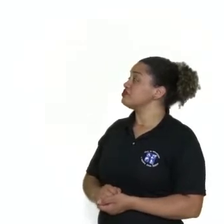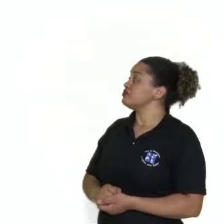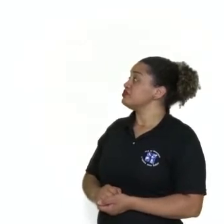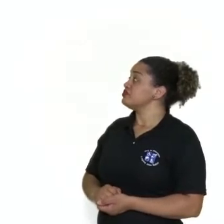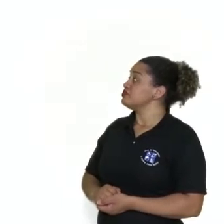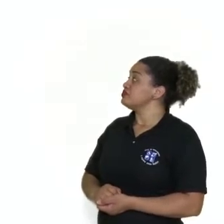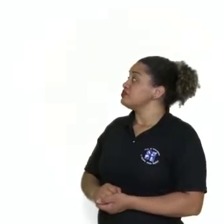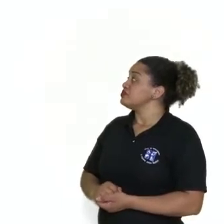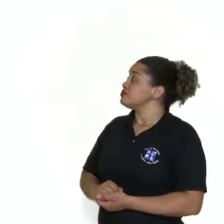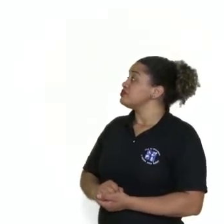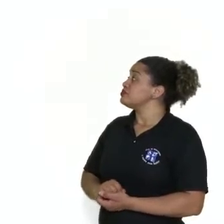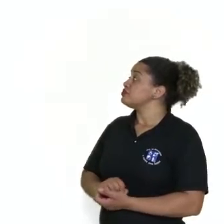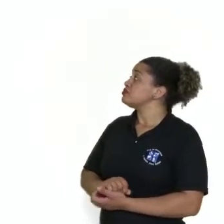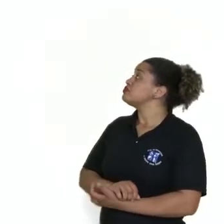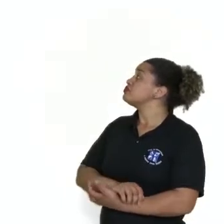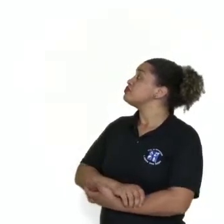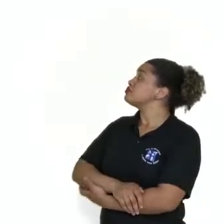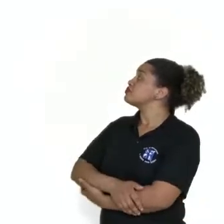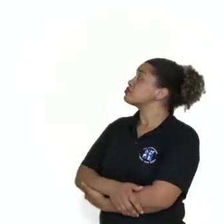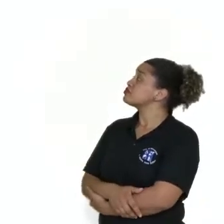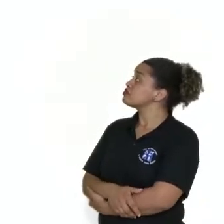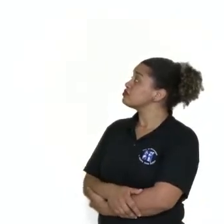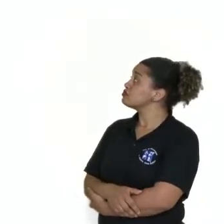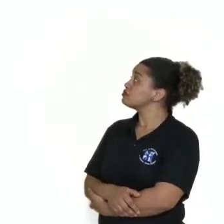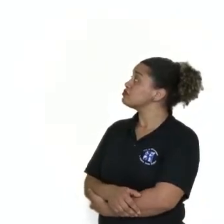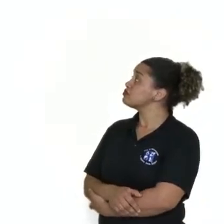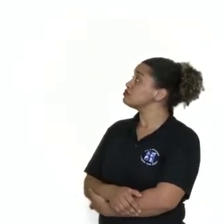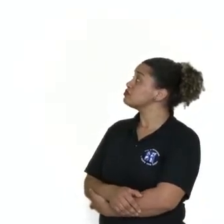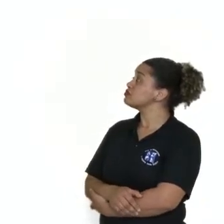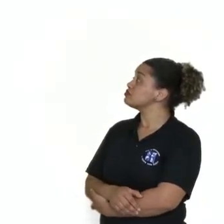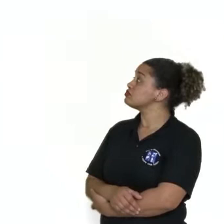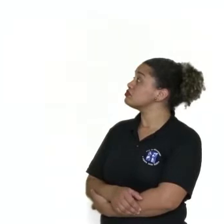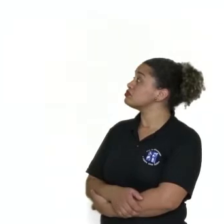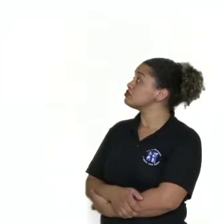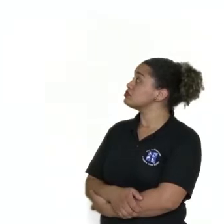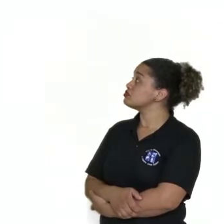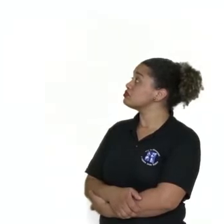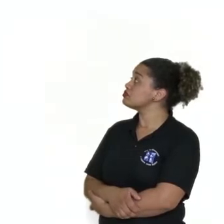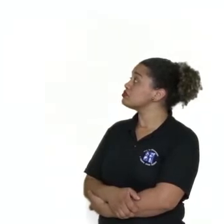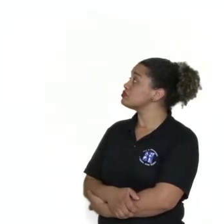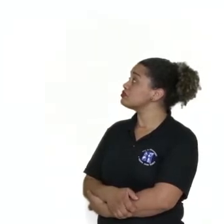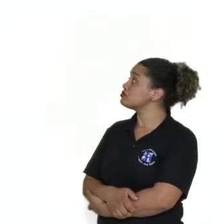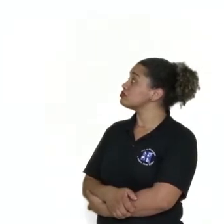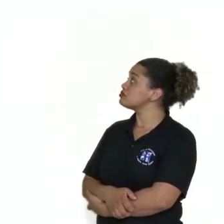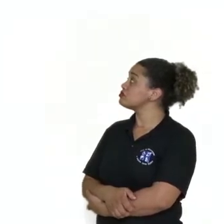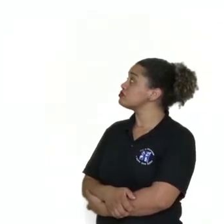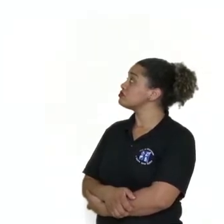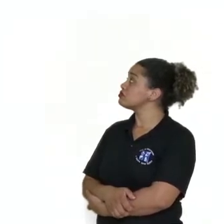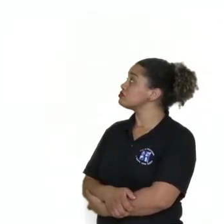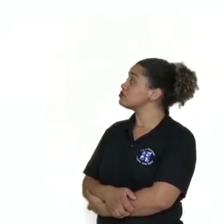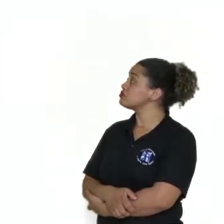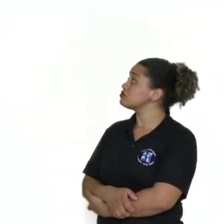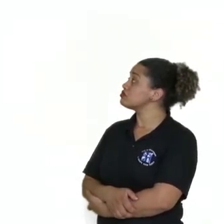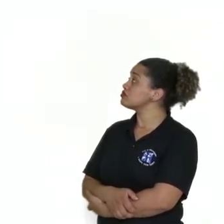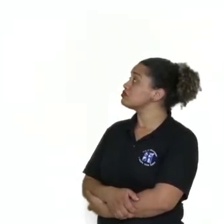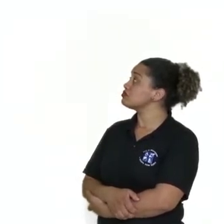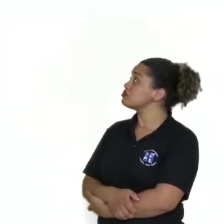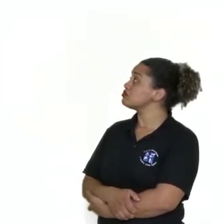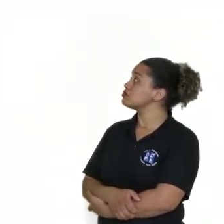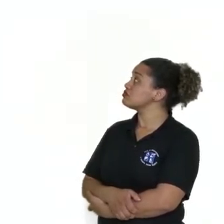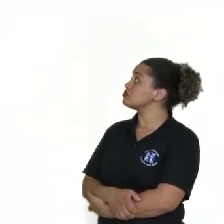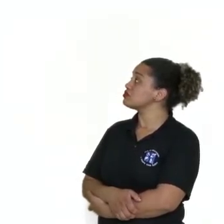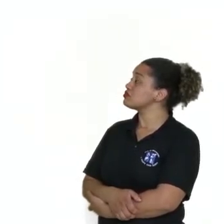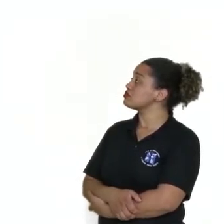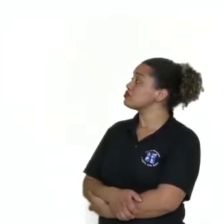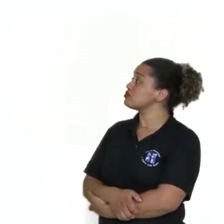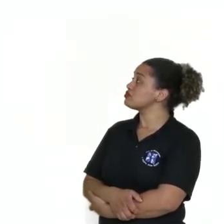independência, plena participação social e uma vida com condições irrestritas de acesso e igualdade.